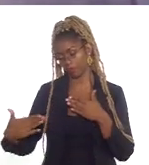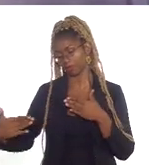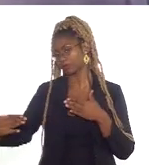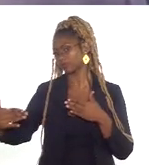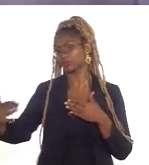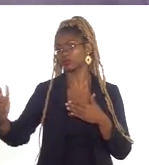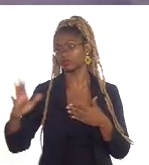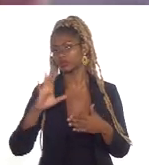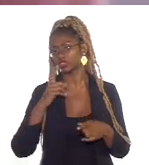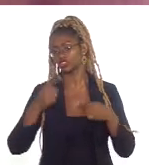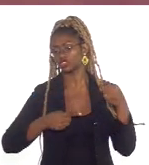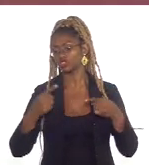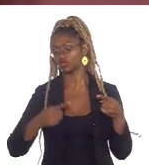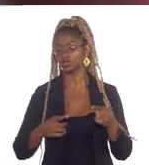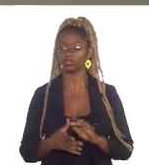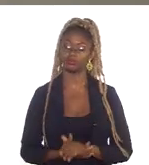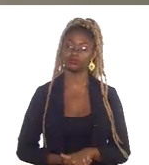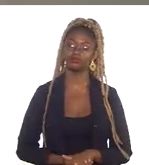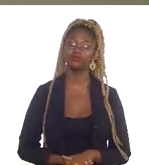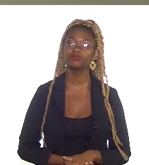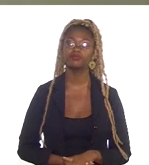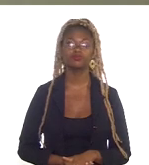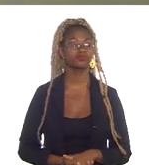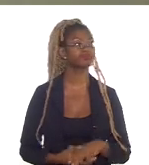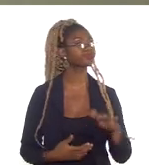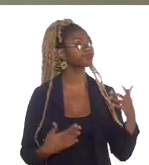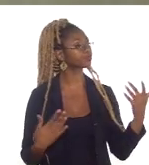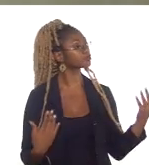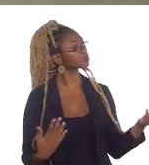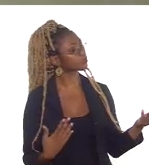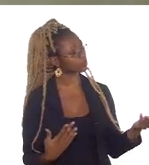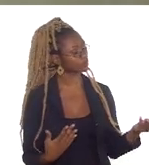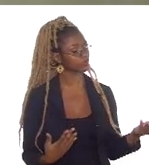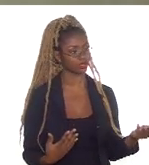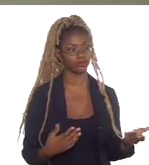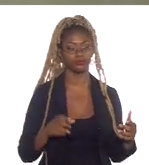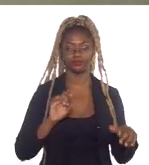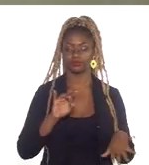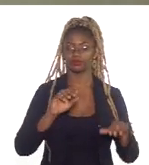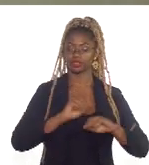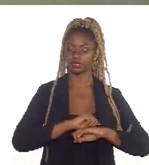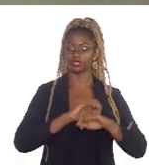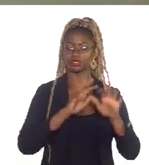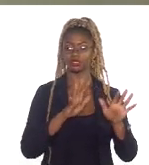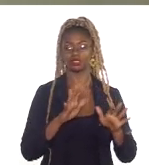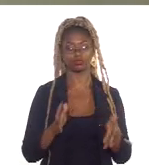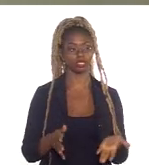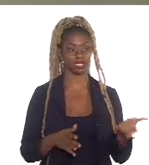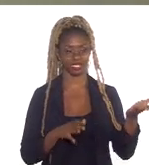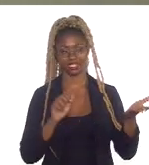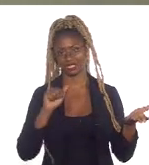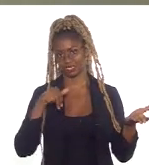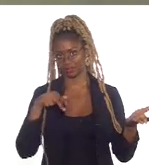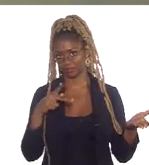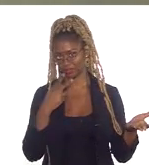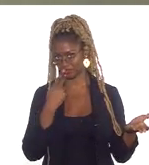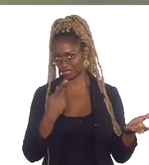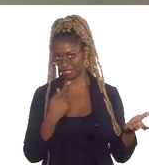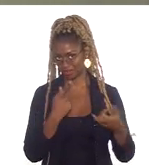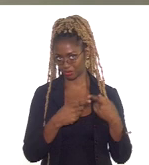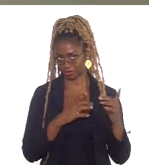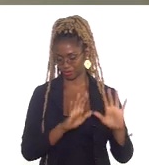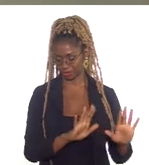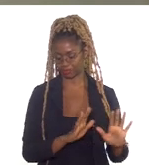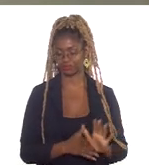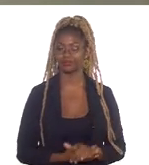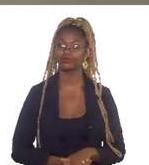o desenrolar da discussão. Ô Paulo Henrique, olha só, só para clarear antes de eu passar para a ANP. Olha só,